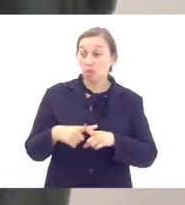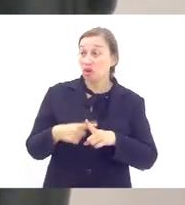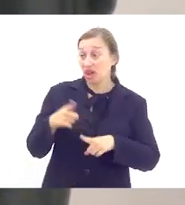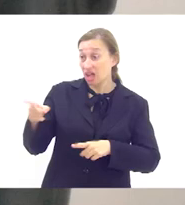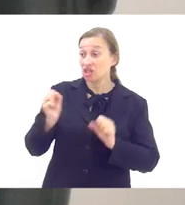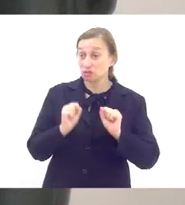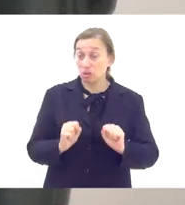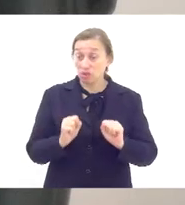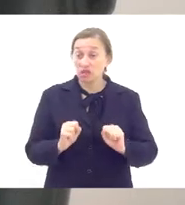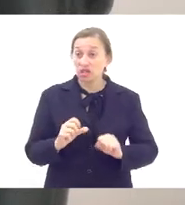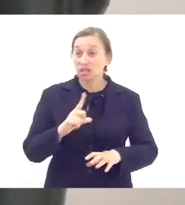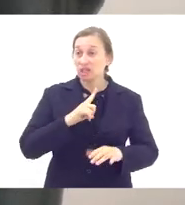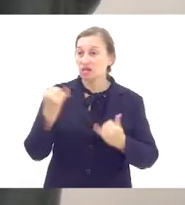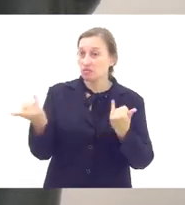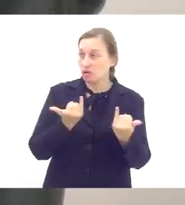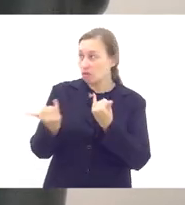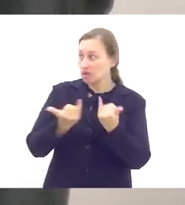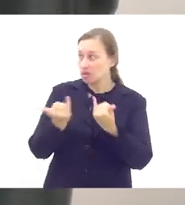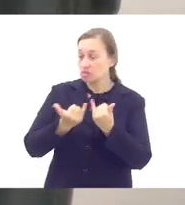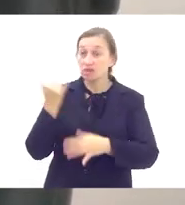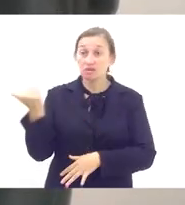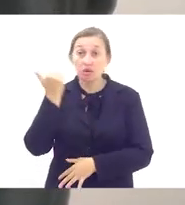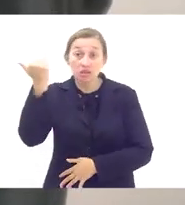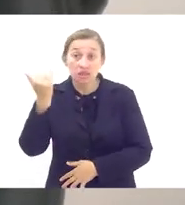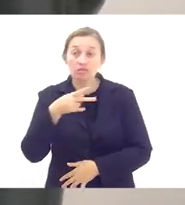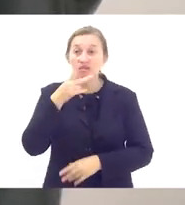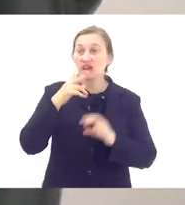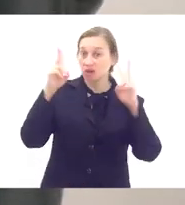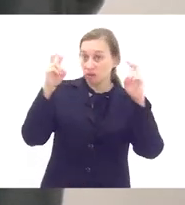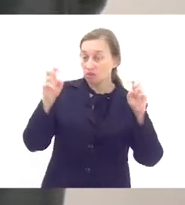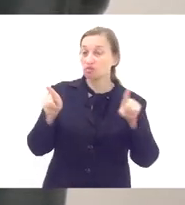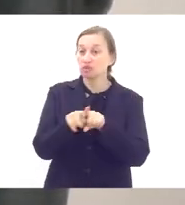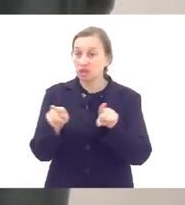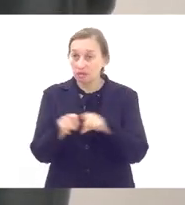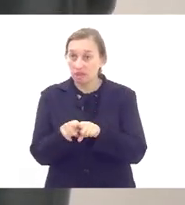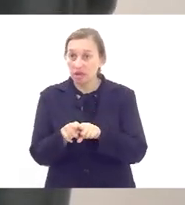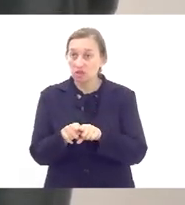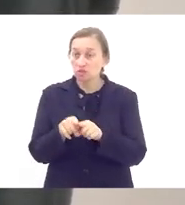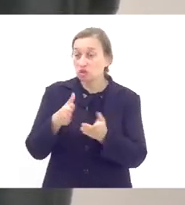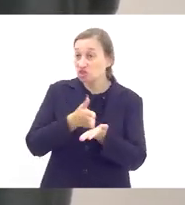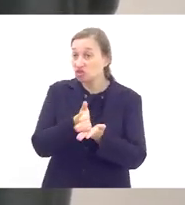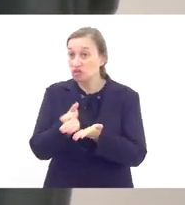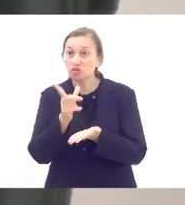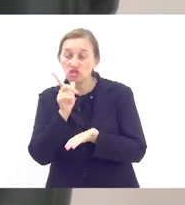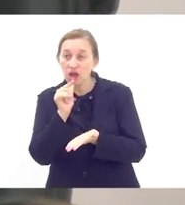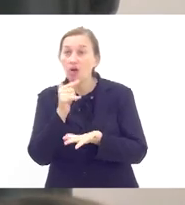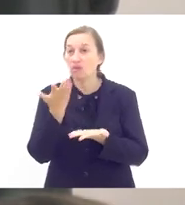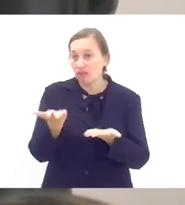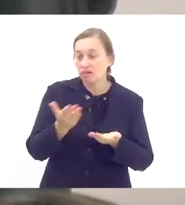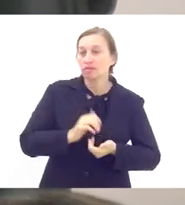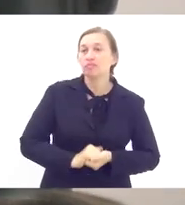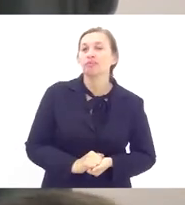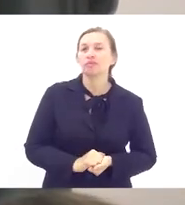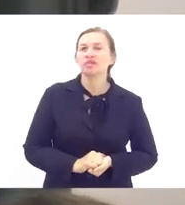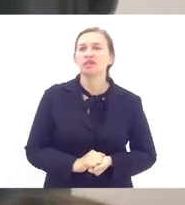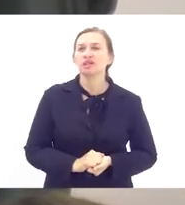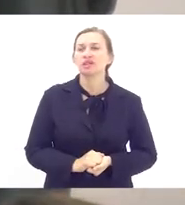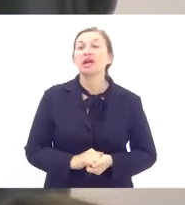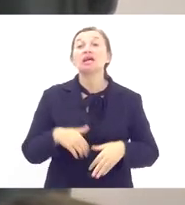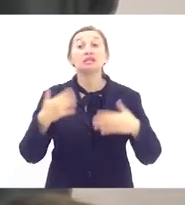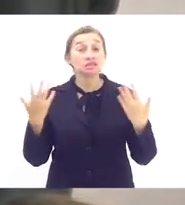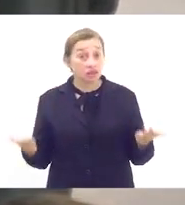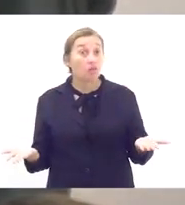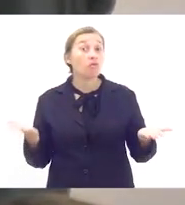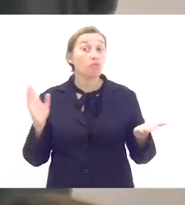ter informações preciosas sobre isso também, sobre desvios, né? E, então,